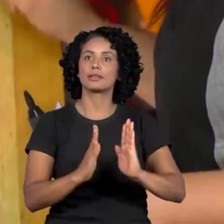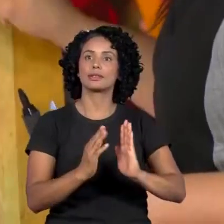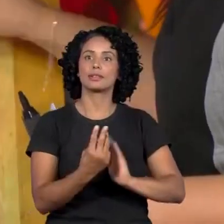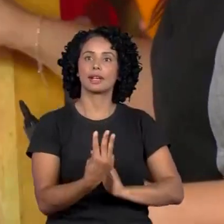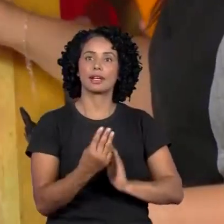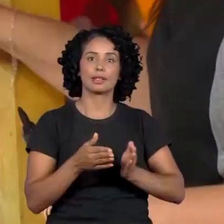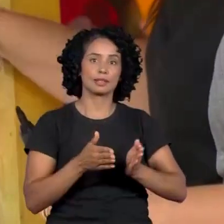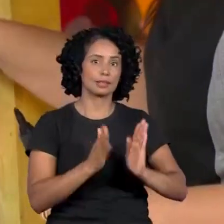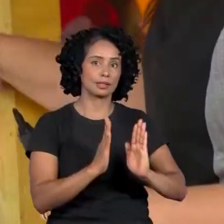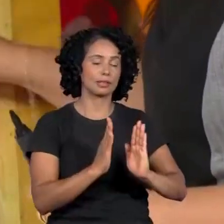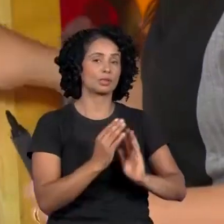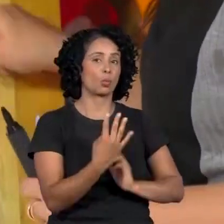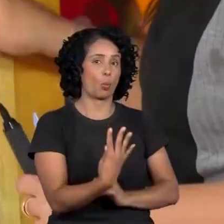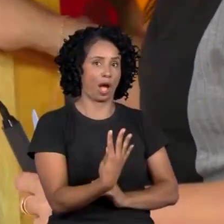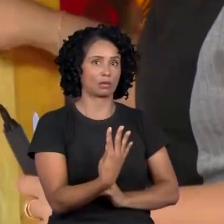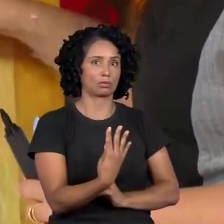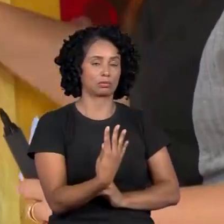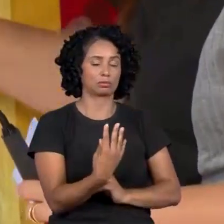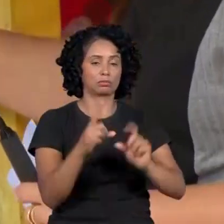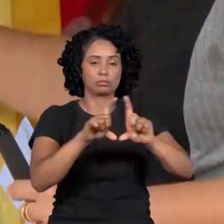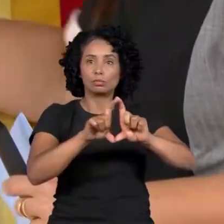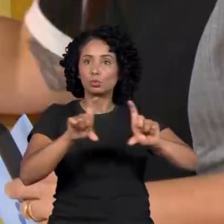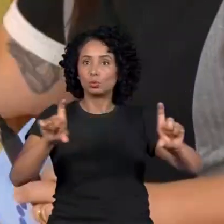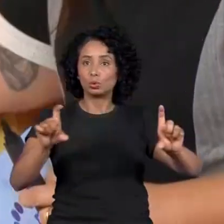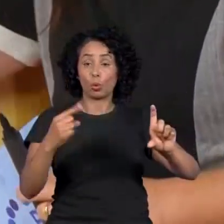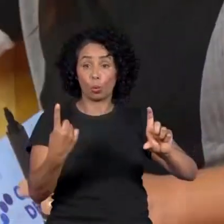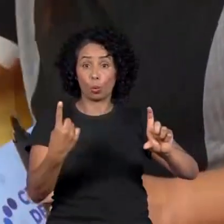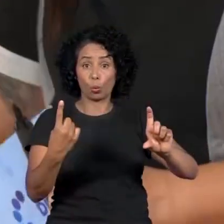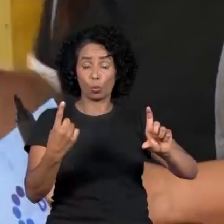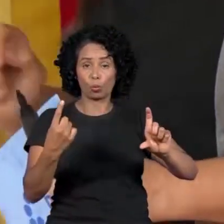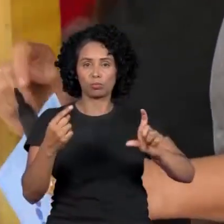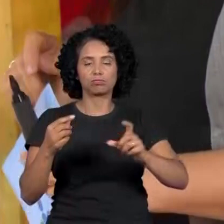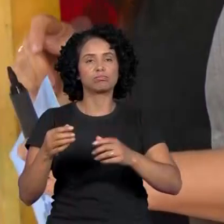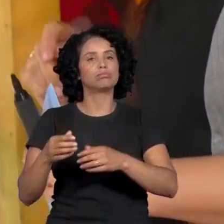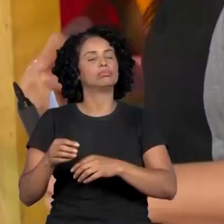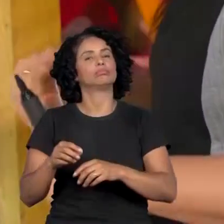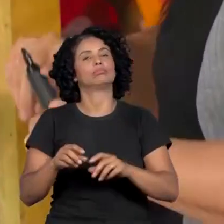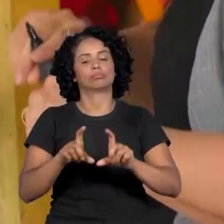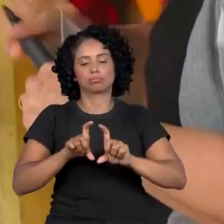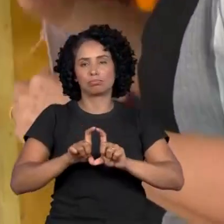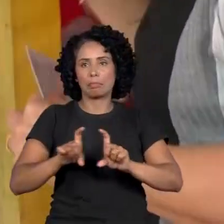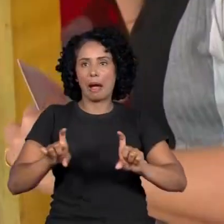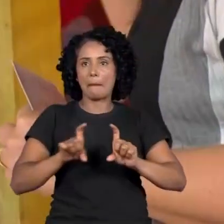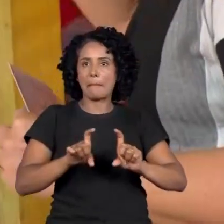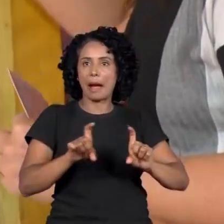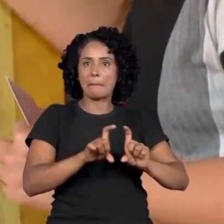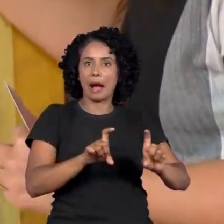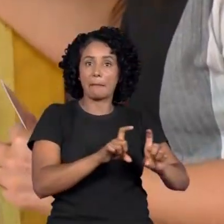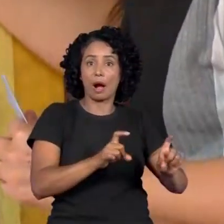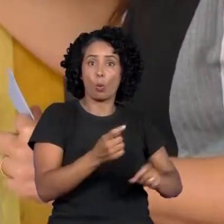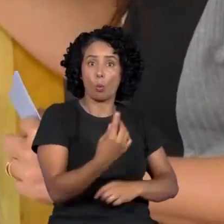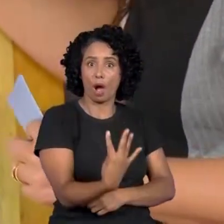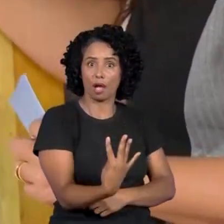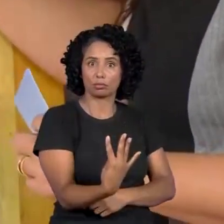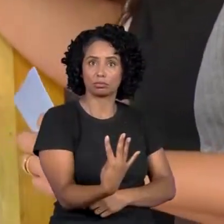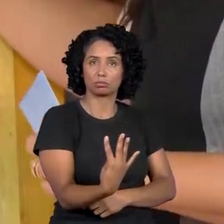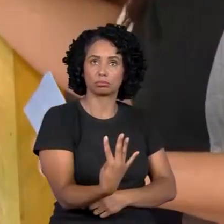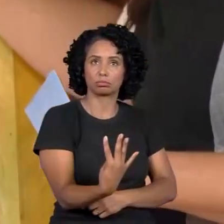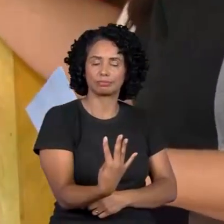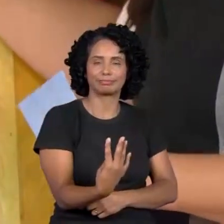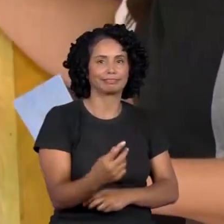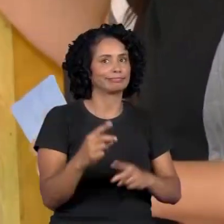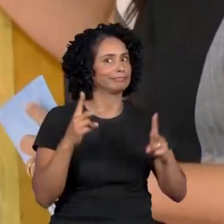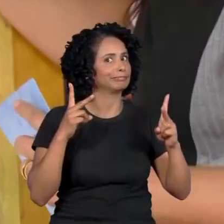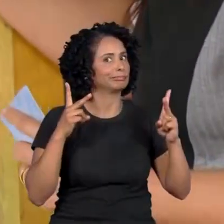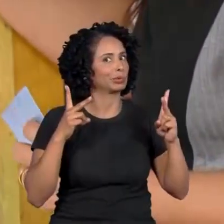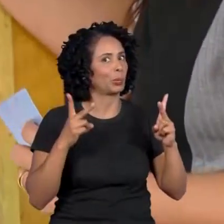partes. E como eu posso representar numericamente cada uma dessas partes? Então, eu vou usar o mesmo esquema aqui do